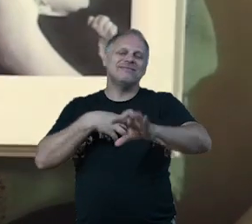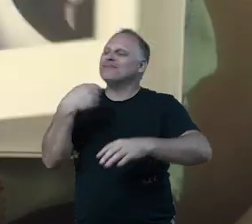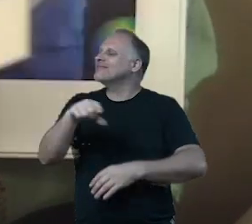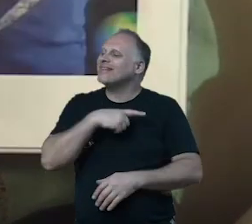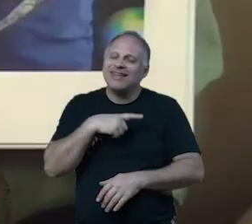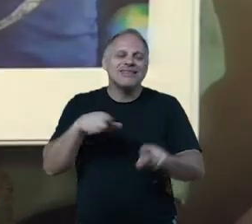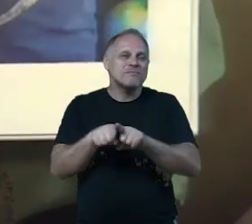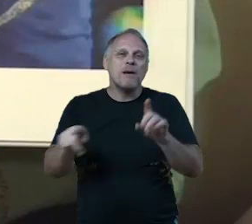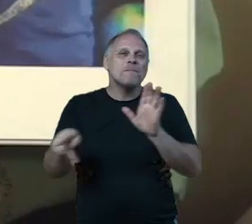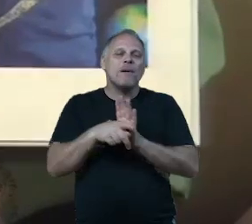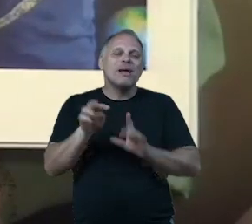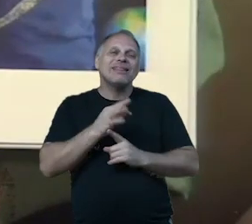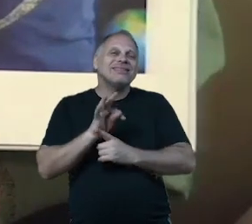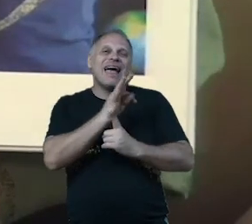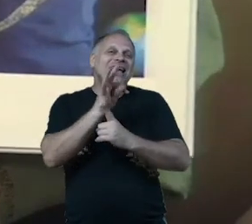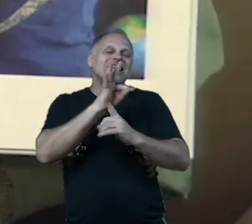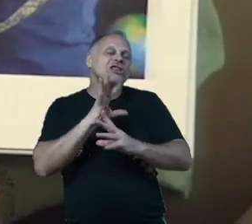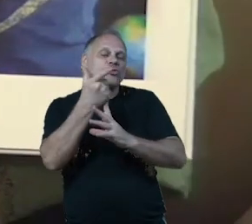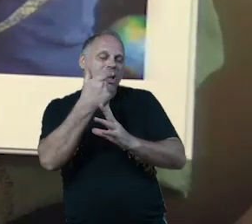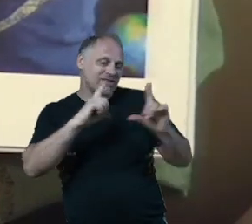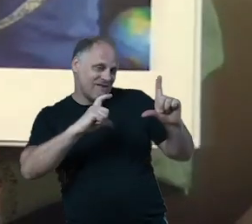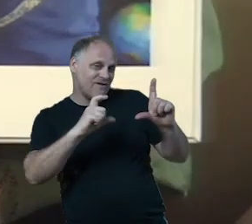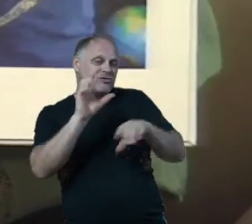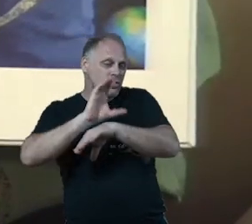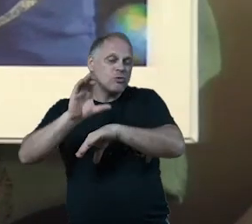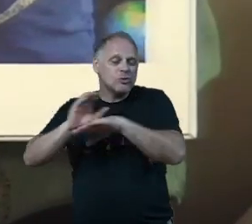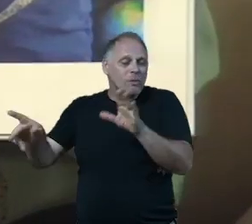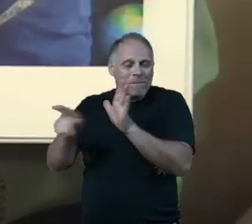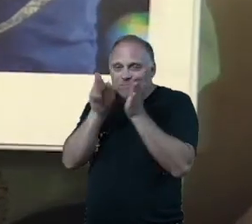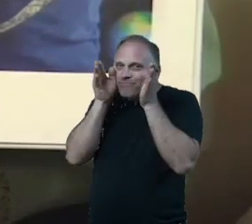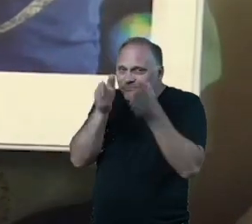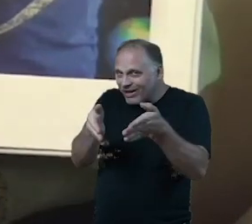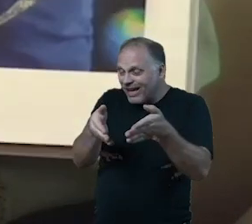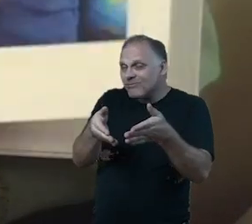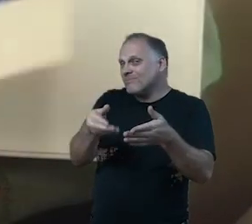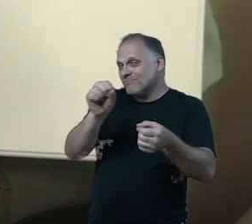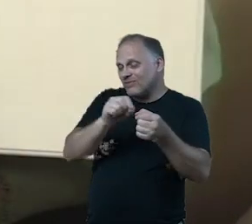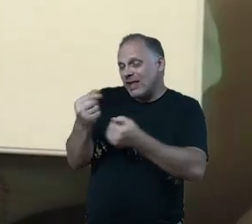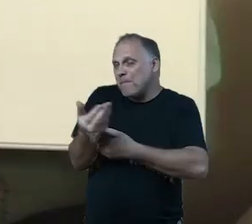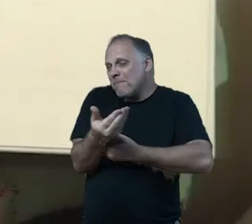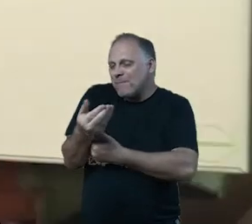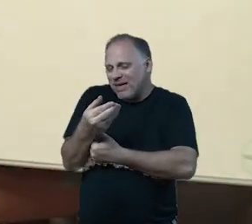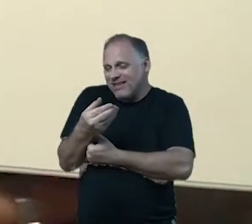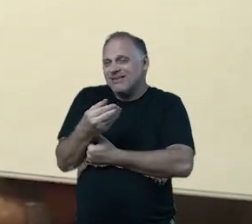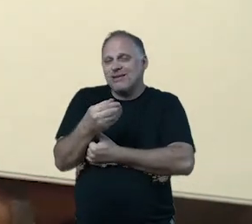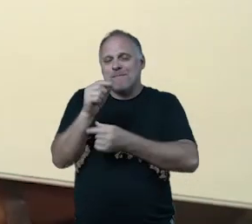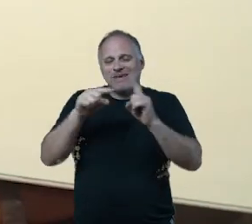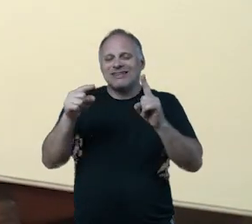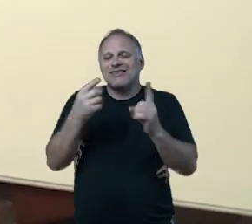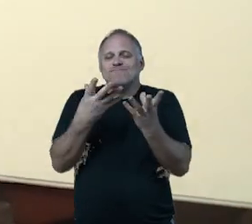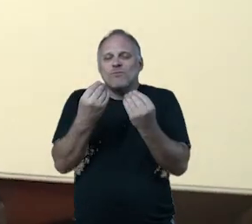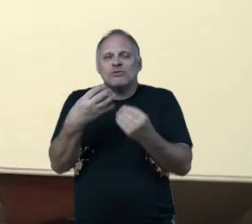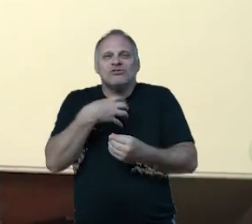claro, além da técnica, né, fotográfica, e dos cursos específicos para isso, eu acho que tem muito